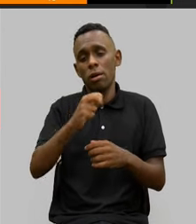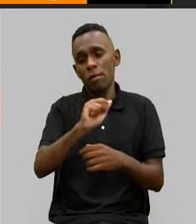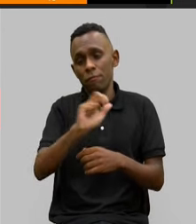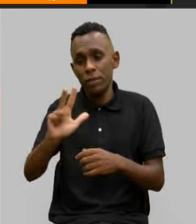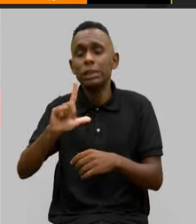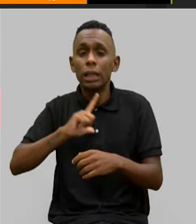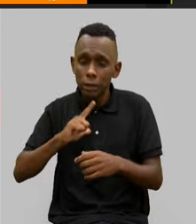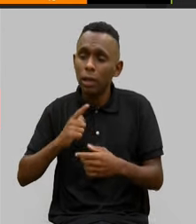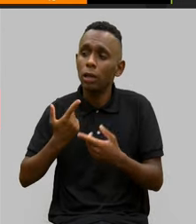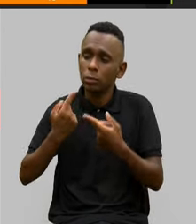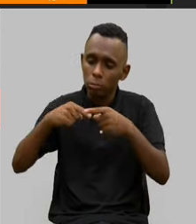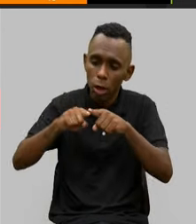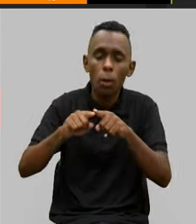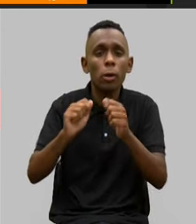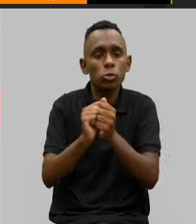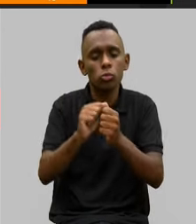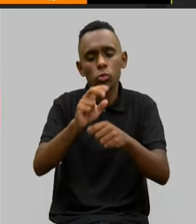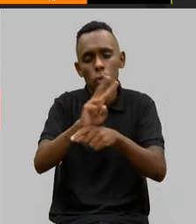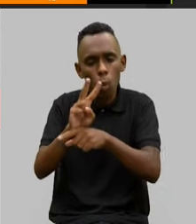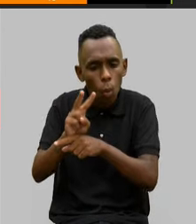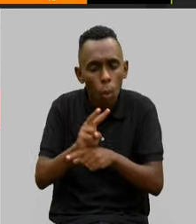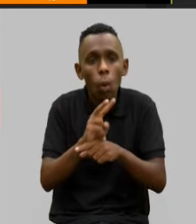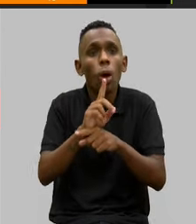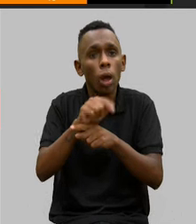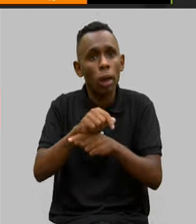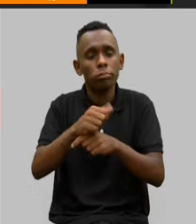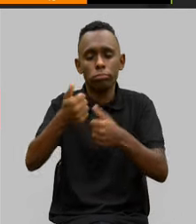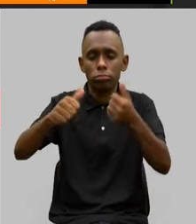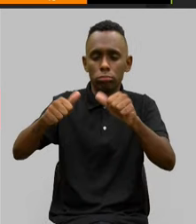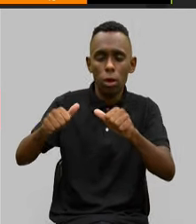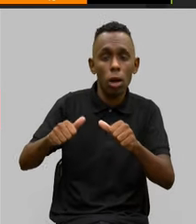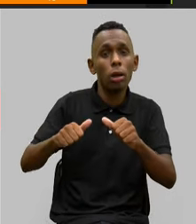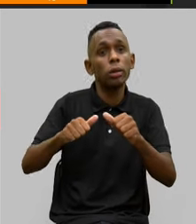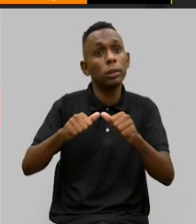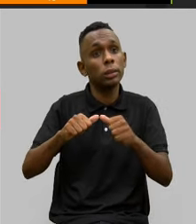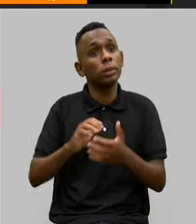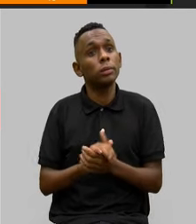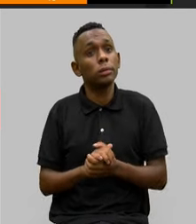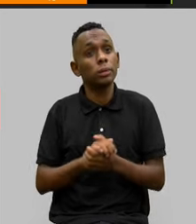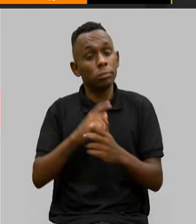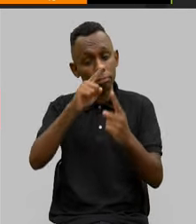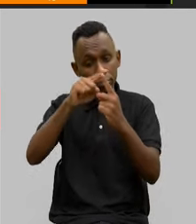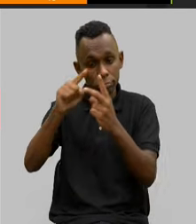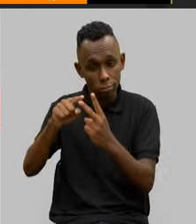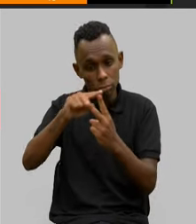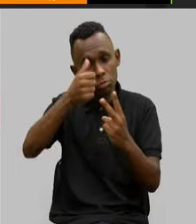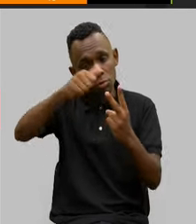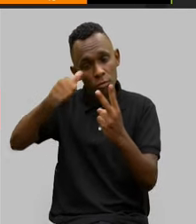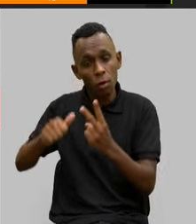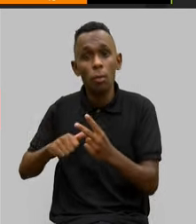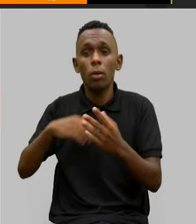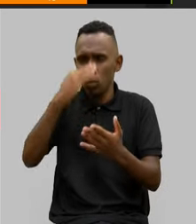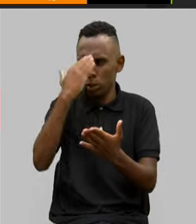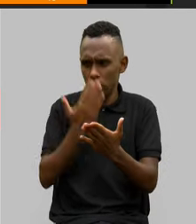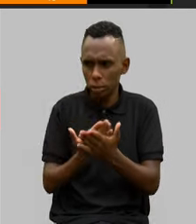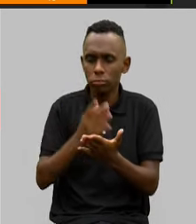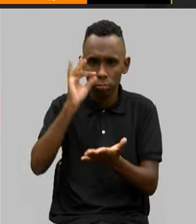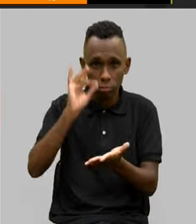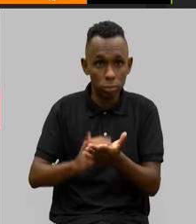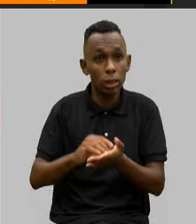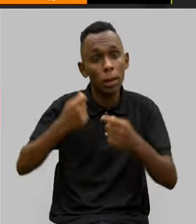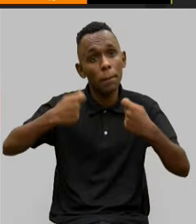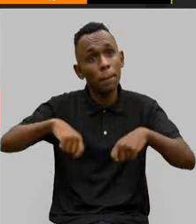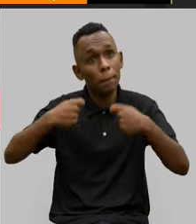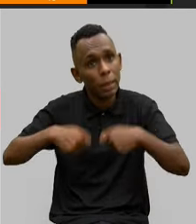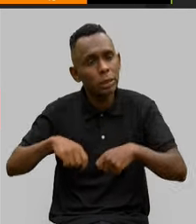com a gente com um olhar só no cbd e no thc Mas essa é uma demanda da Anvisa Mas eu acredito e muito tá que a gente